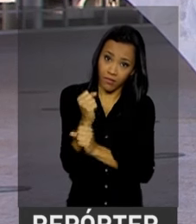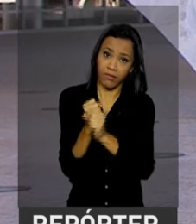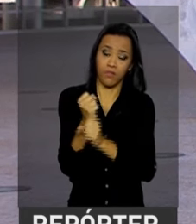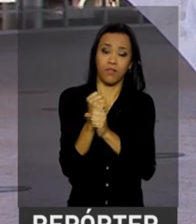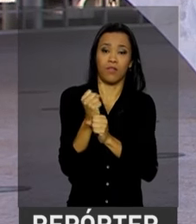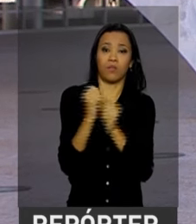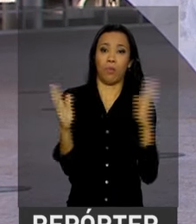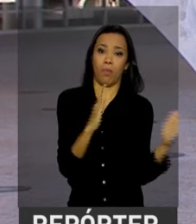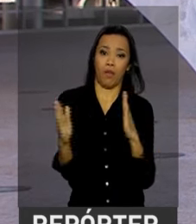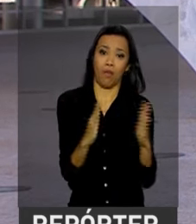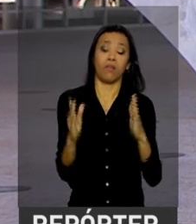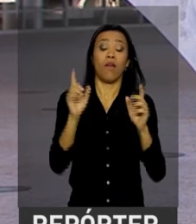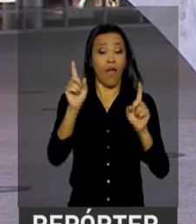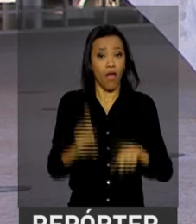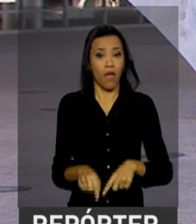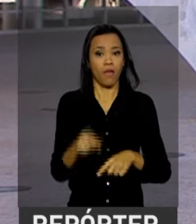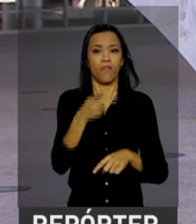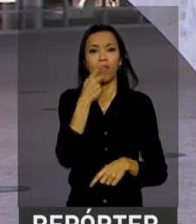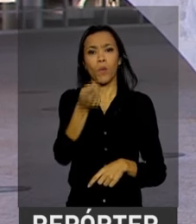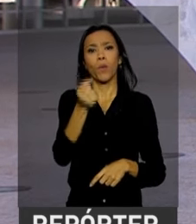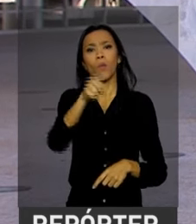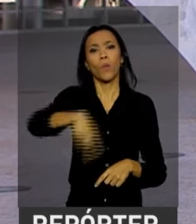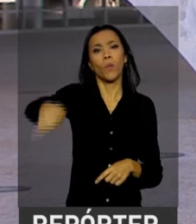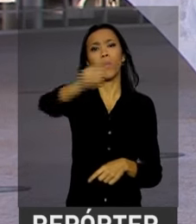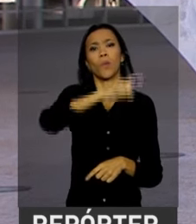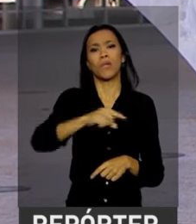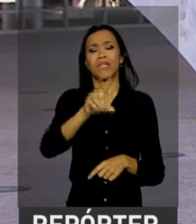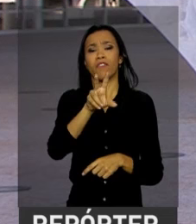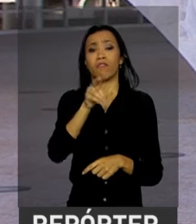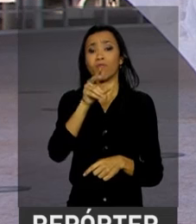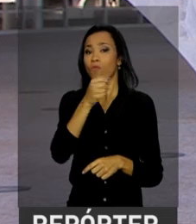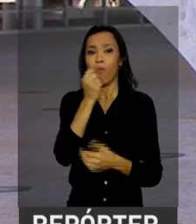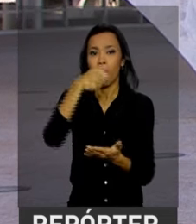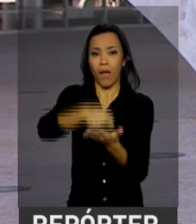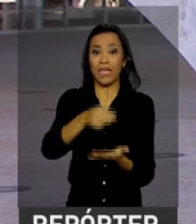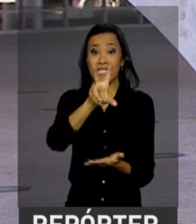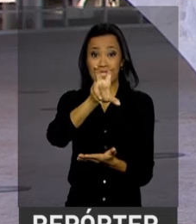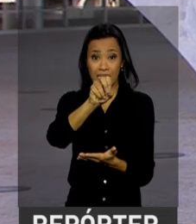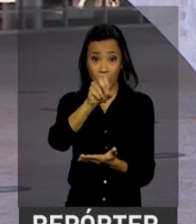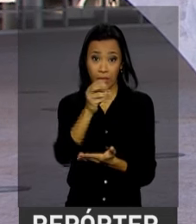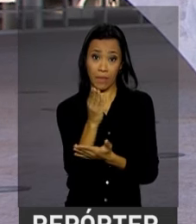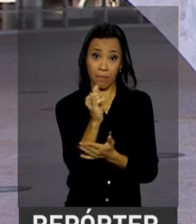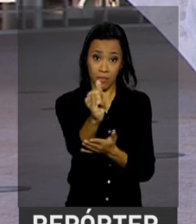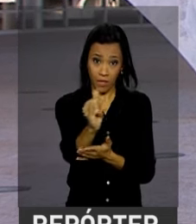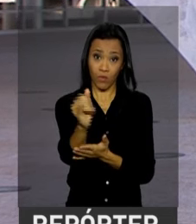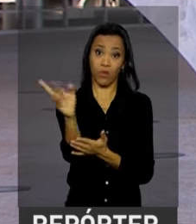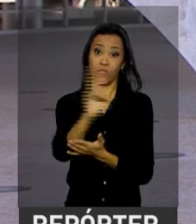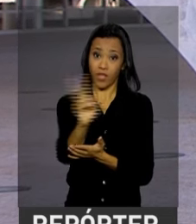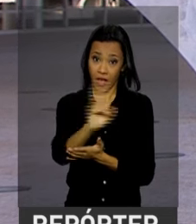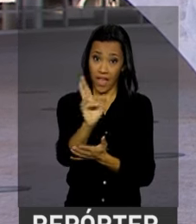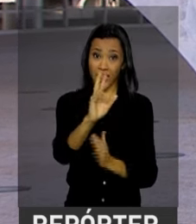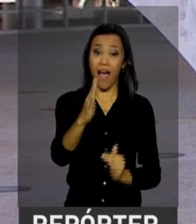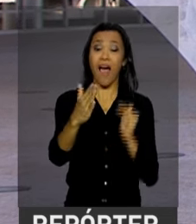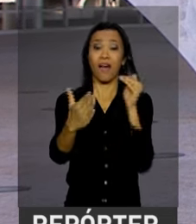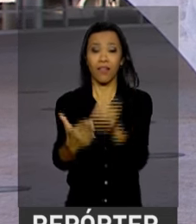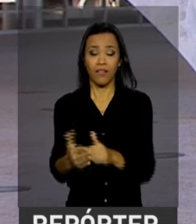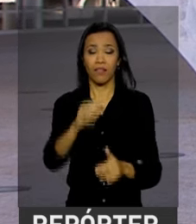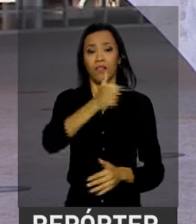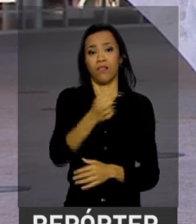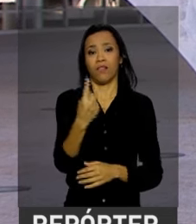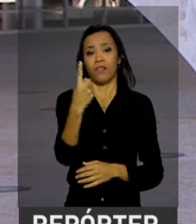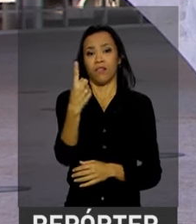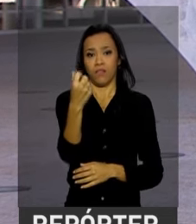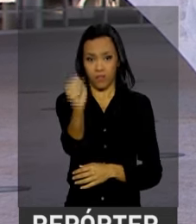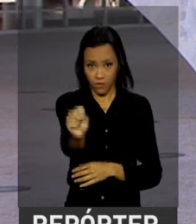Henrique Meirelles, os estados deixarão de pagar 50 bilhões de reais ao governo federal até 2018, mas